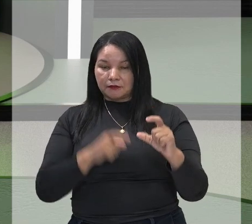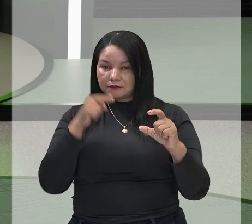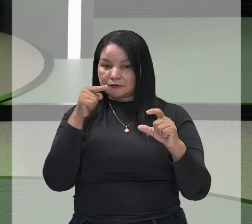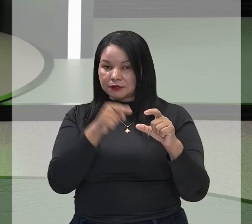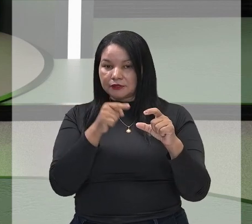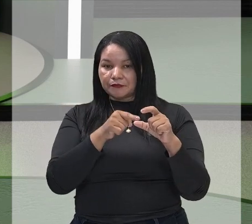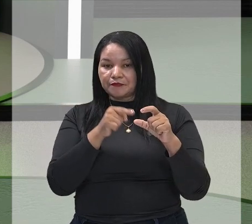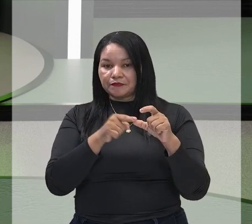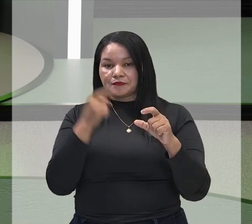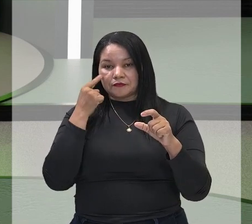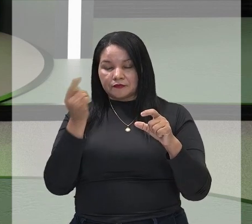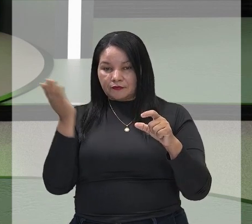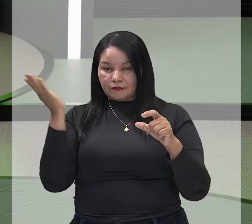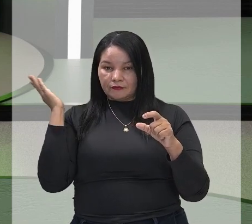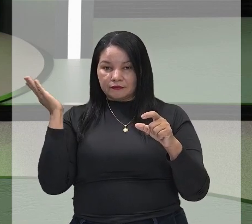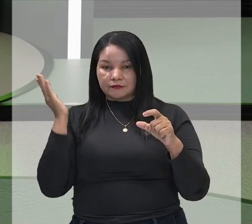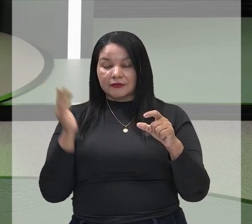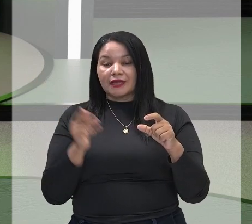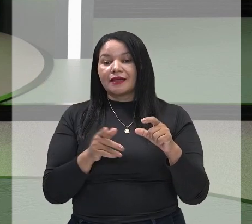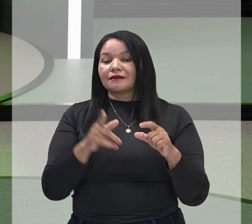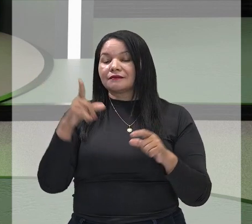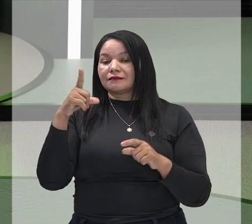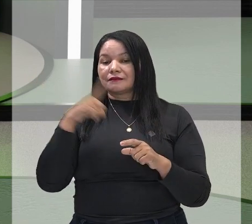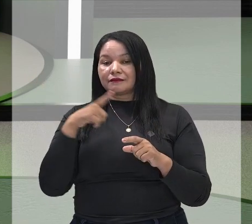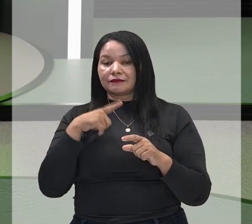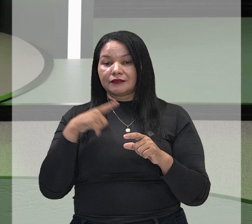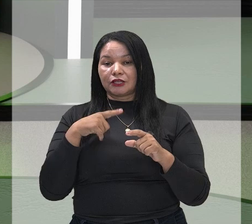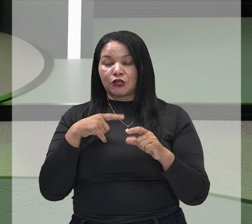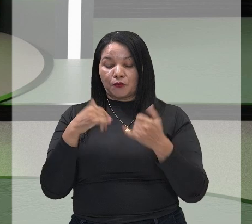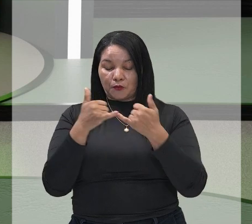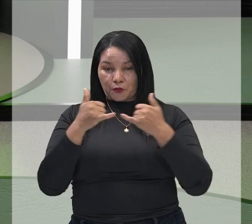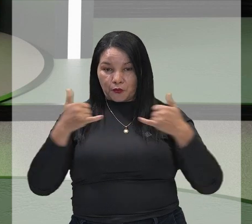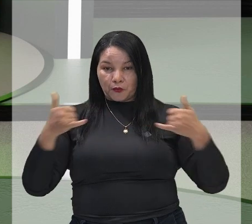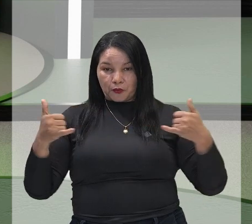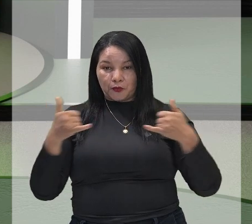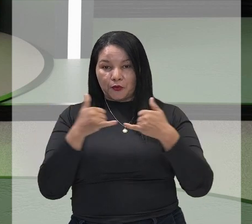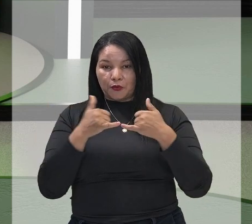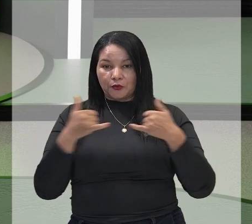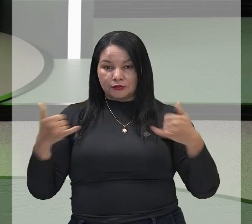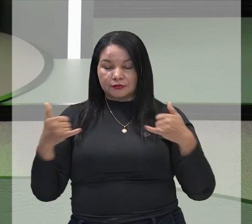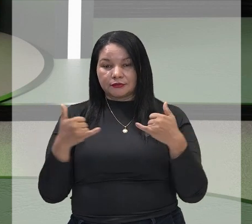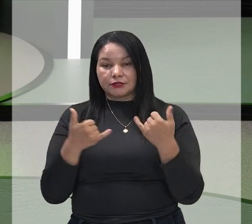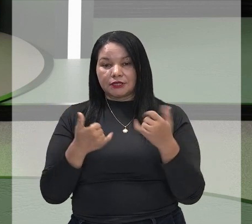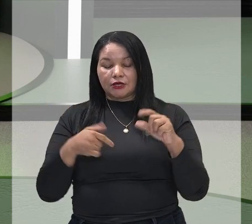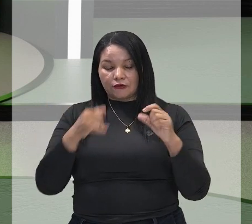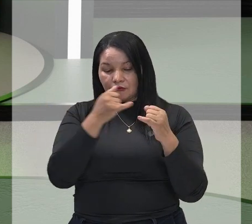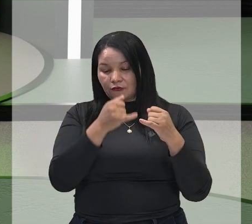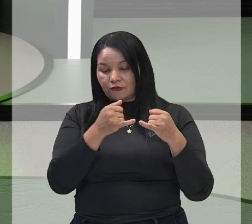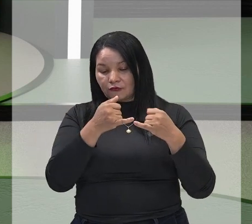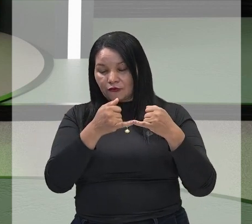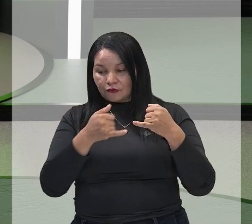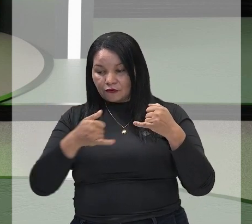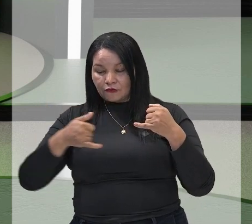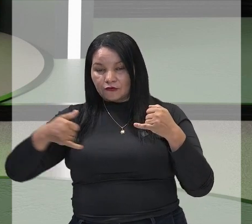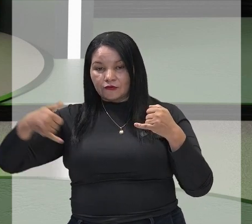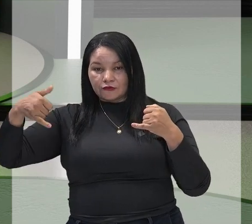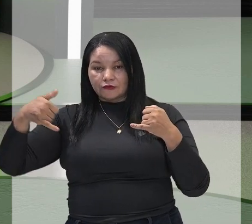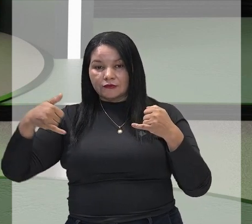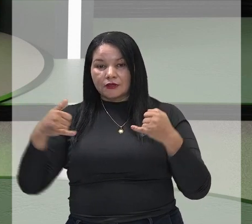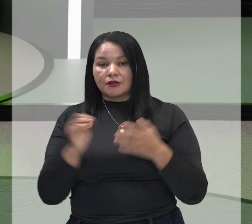um fluxo aí, né, de energia, nós temos uma corrente elétrica com uma tensão, certo? E essa